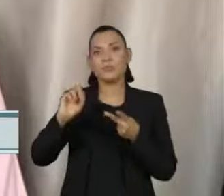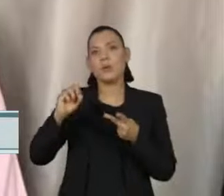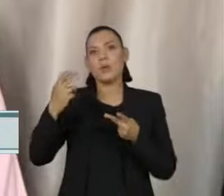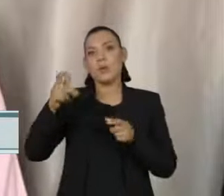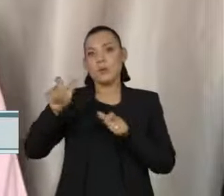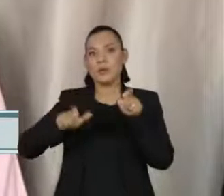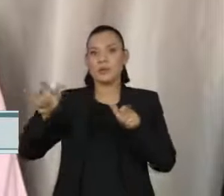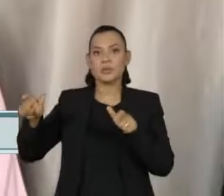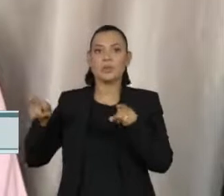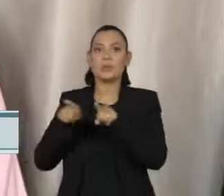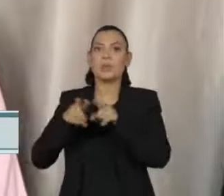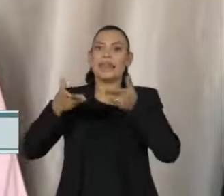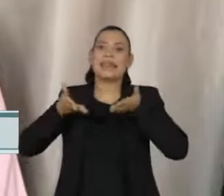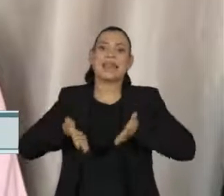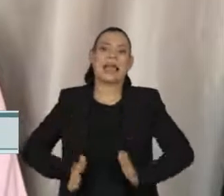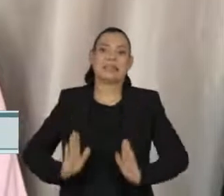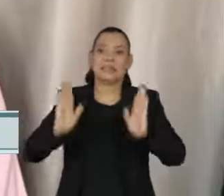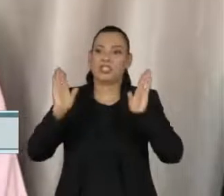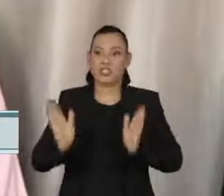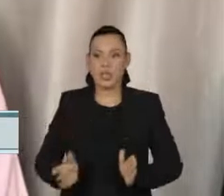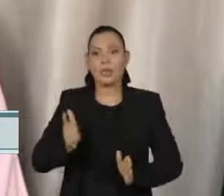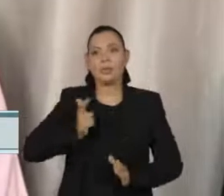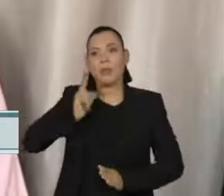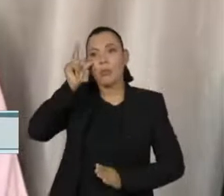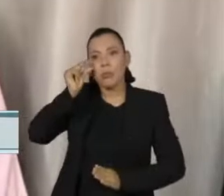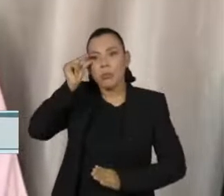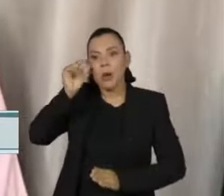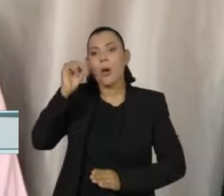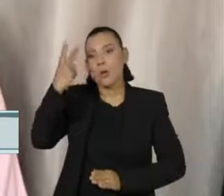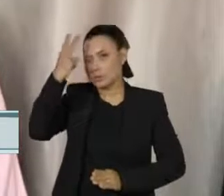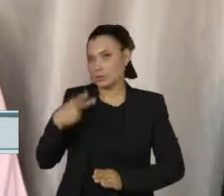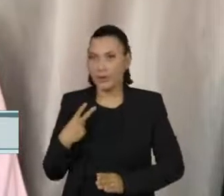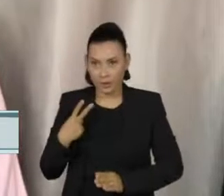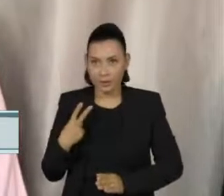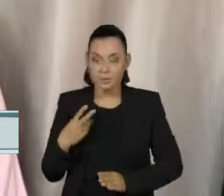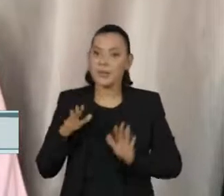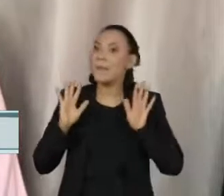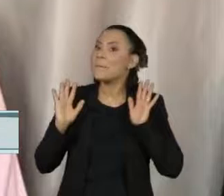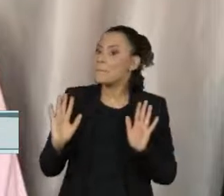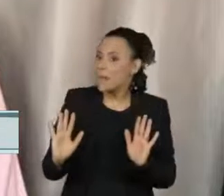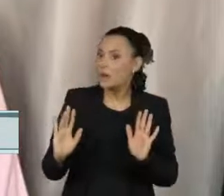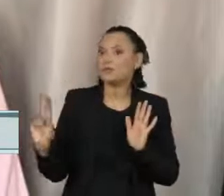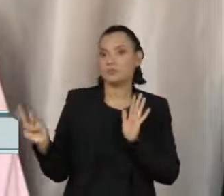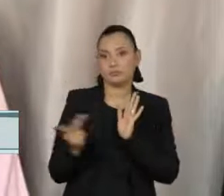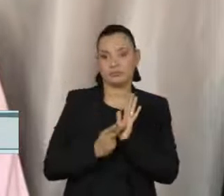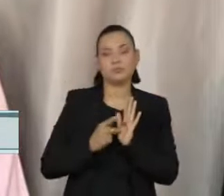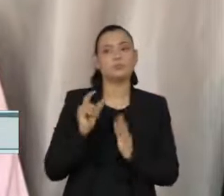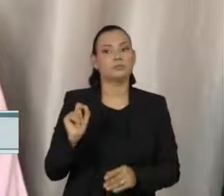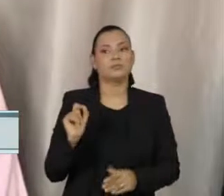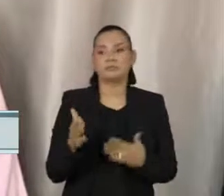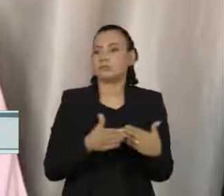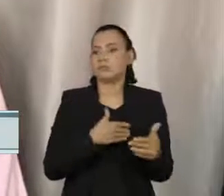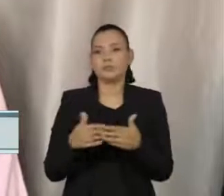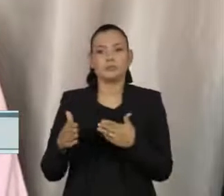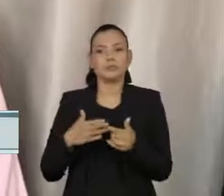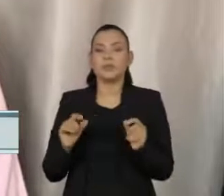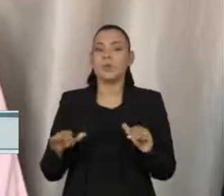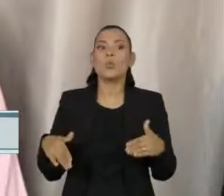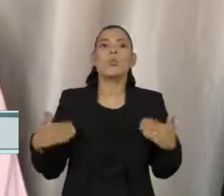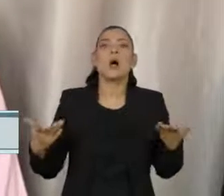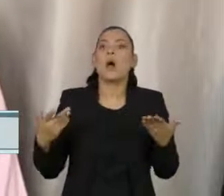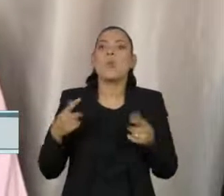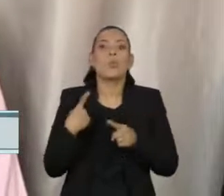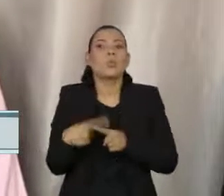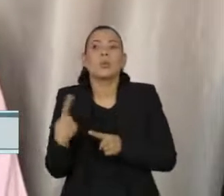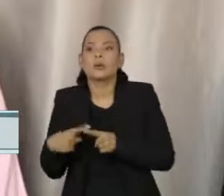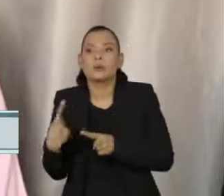pessoas que já nascem com a deficiência visual. Agora, independentemente do motivo que